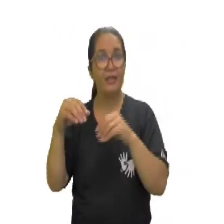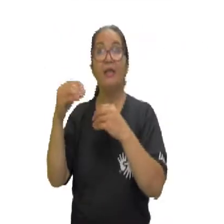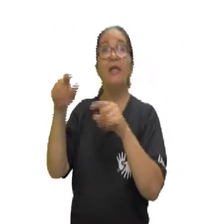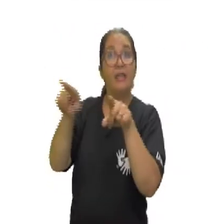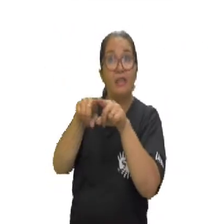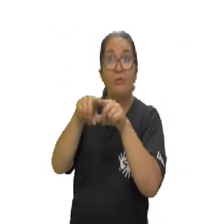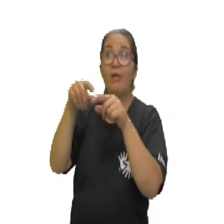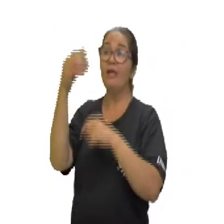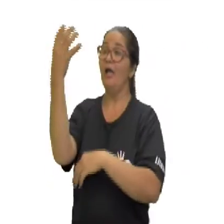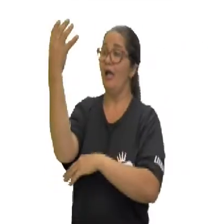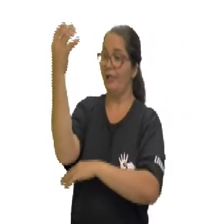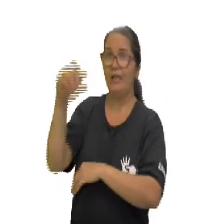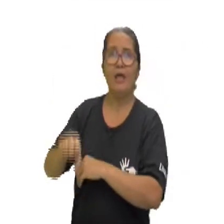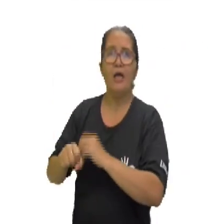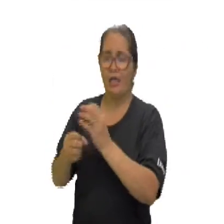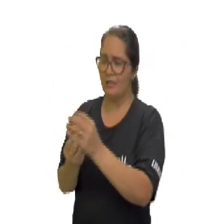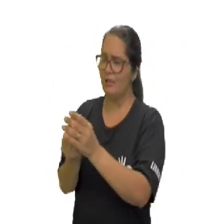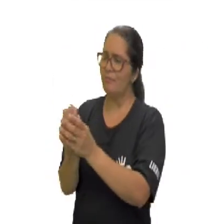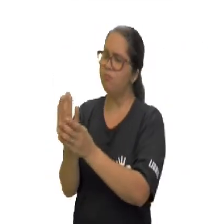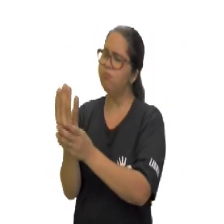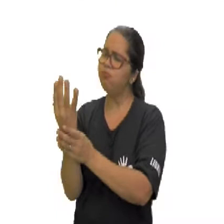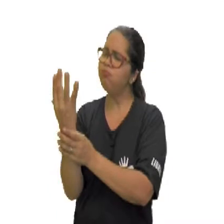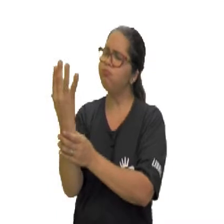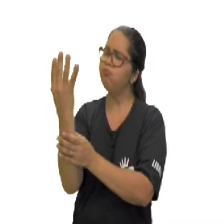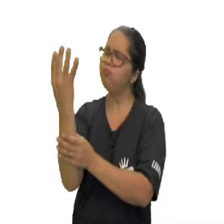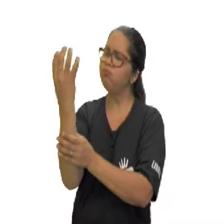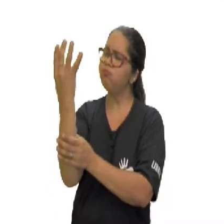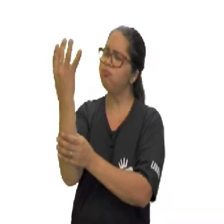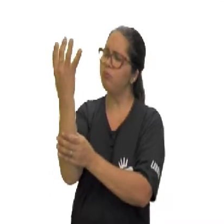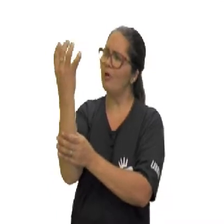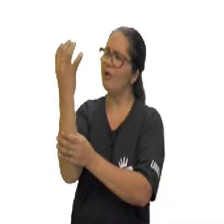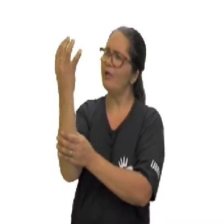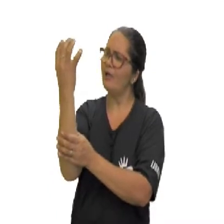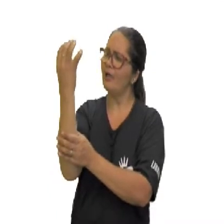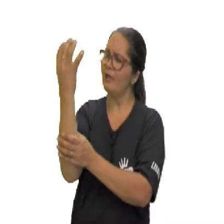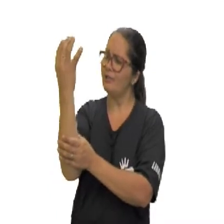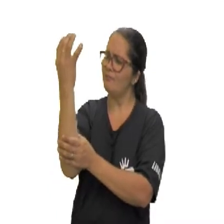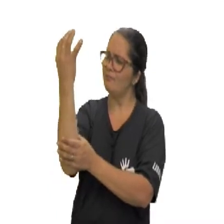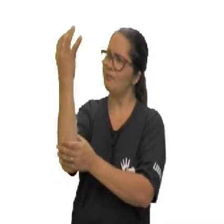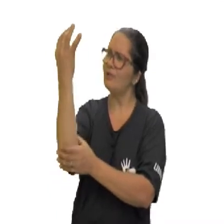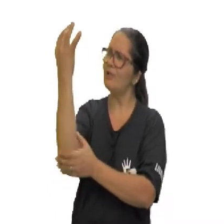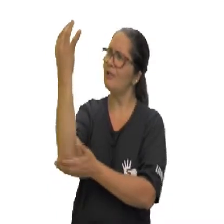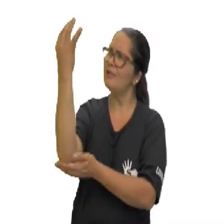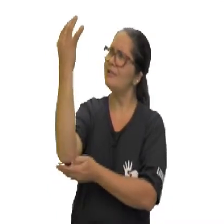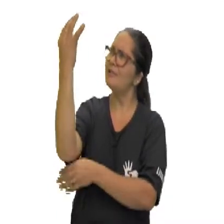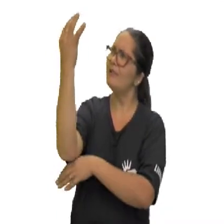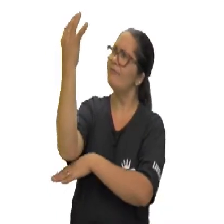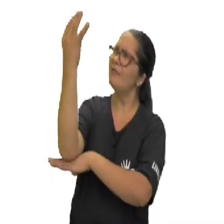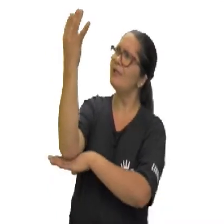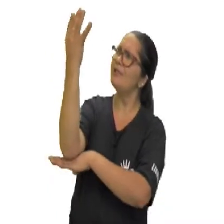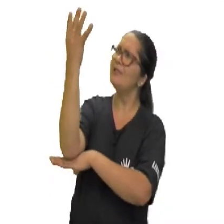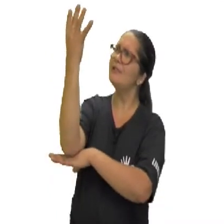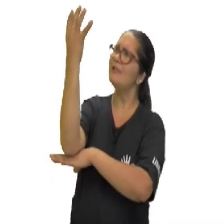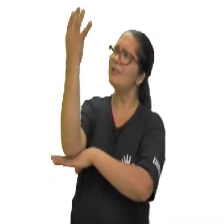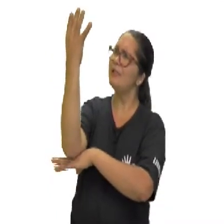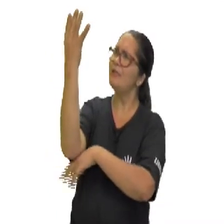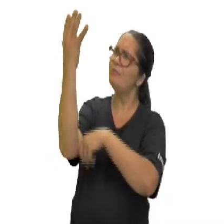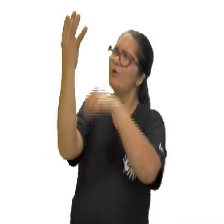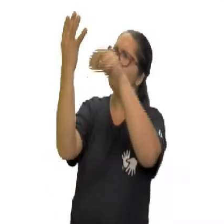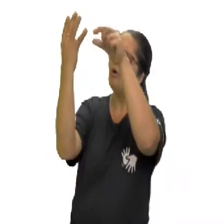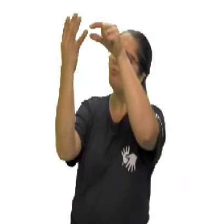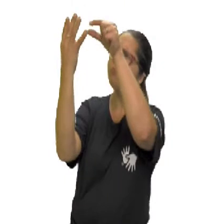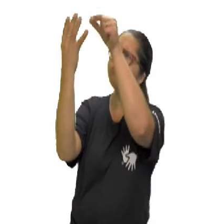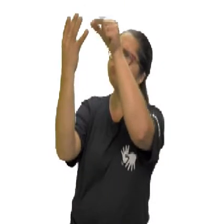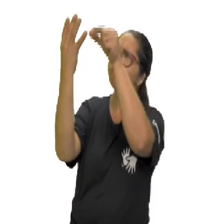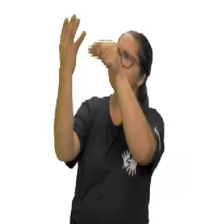tortuosos. Elas não são aquelas árvores, por exemplo, que a gente chama de longilíneas, que são aquelas árvores compridas e